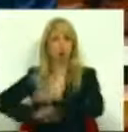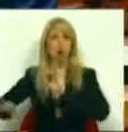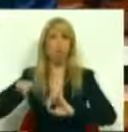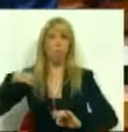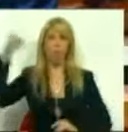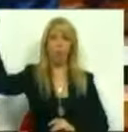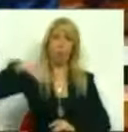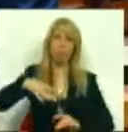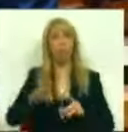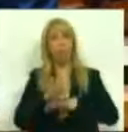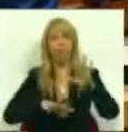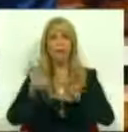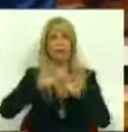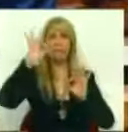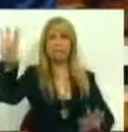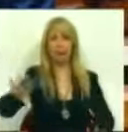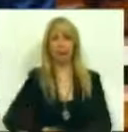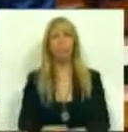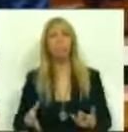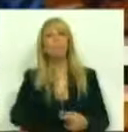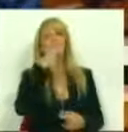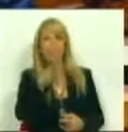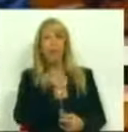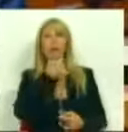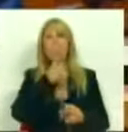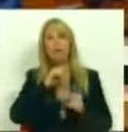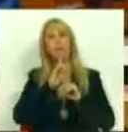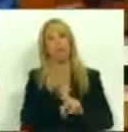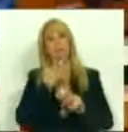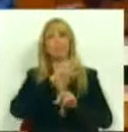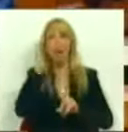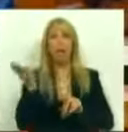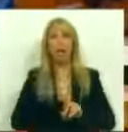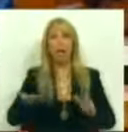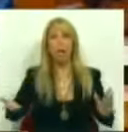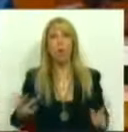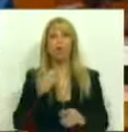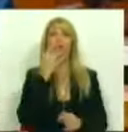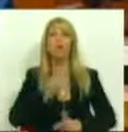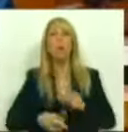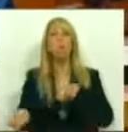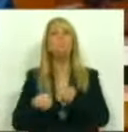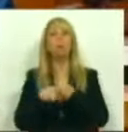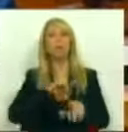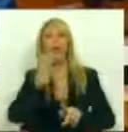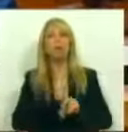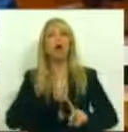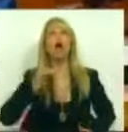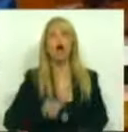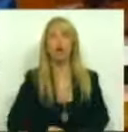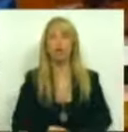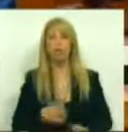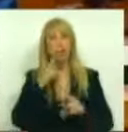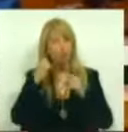que nós. Anunciámos medidas de rigor e dissemos em que consistia a política de austeridade.